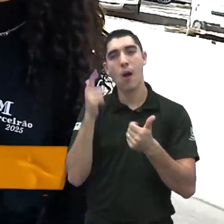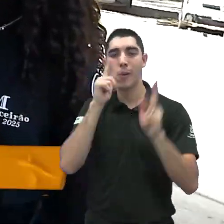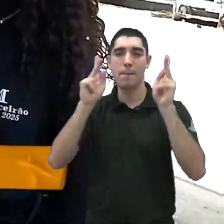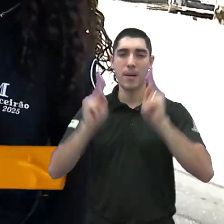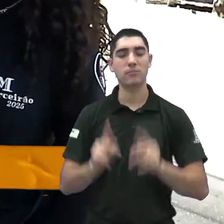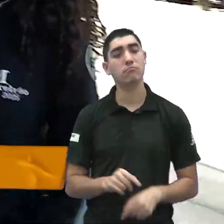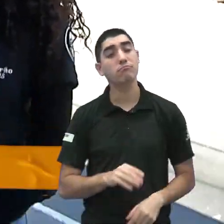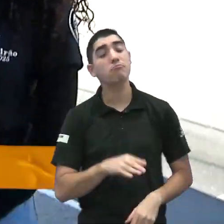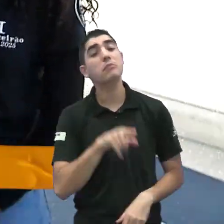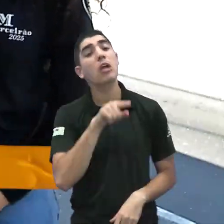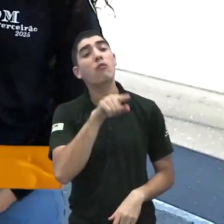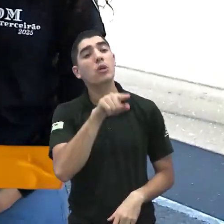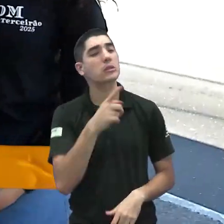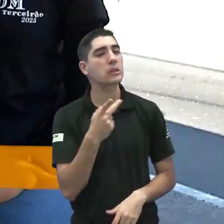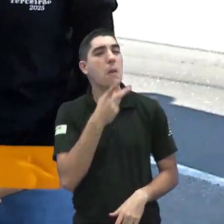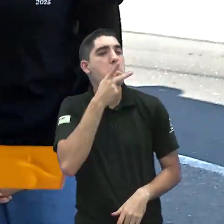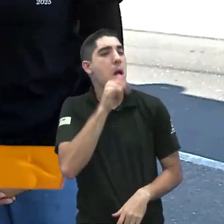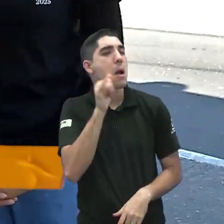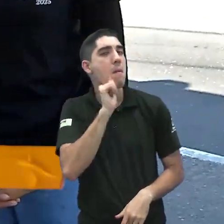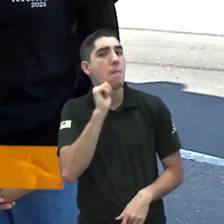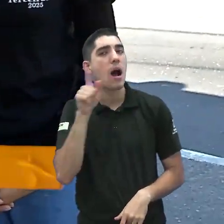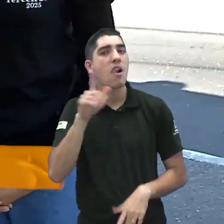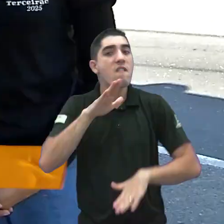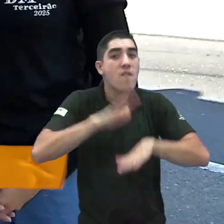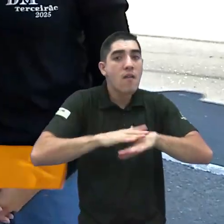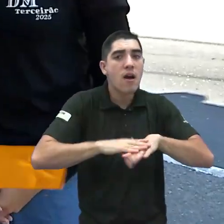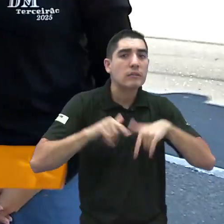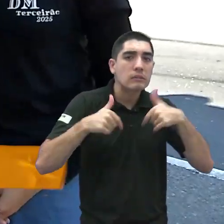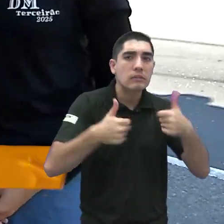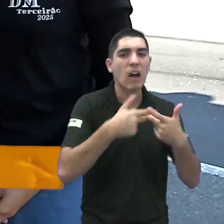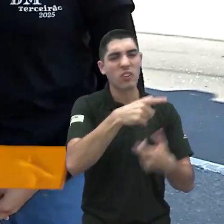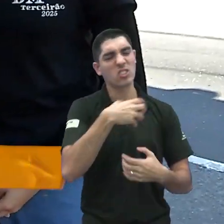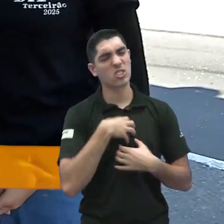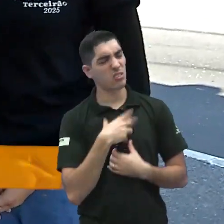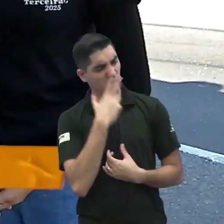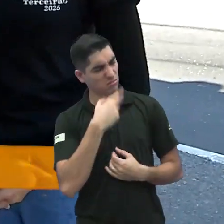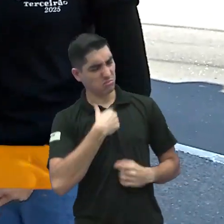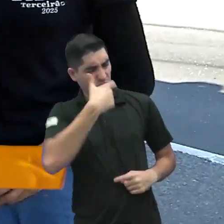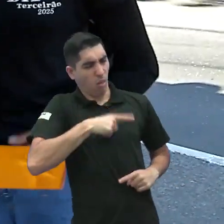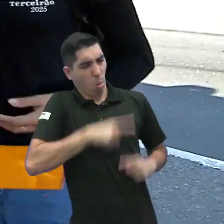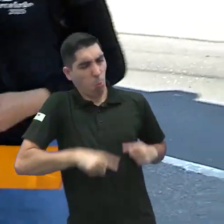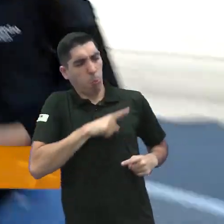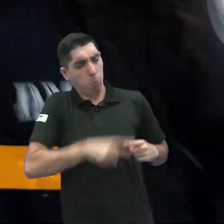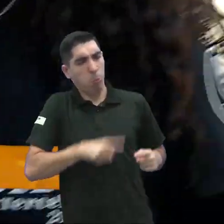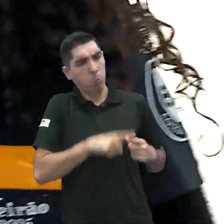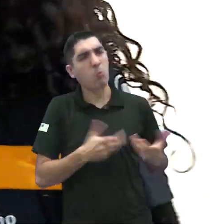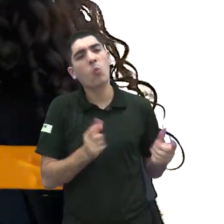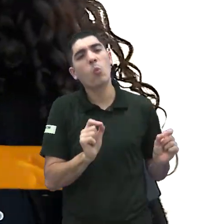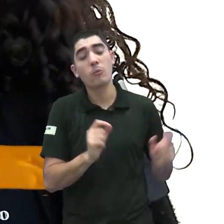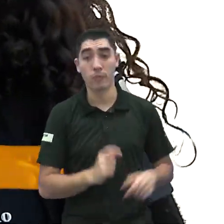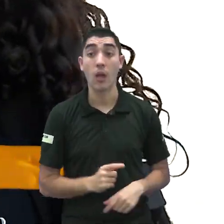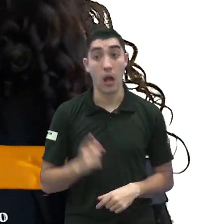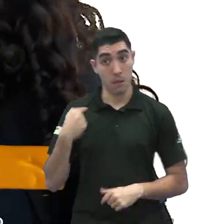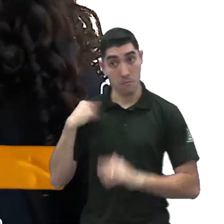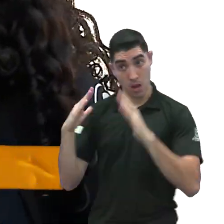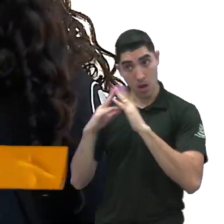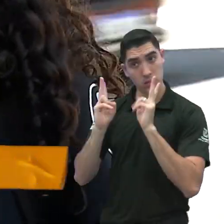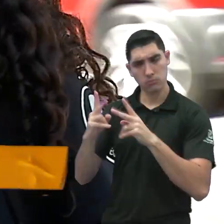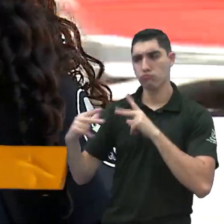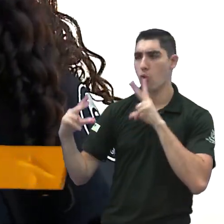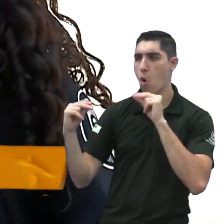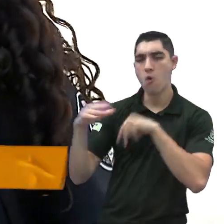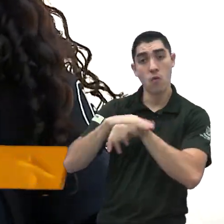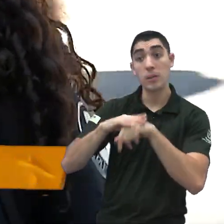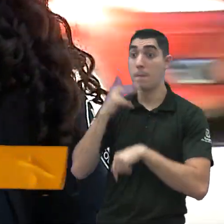né? E pra você, o que os seus pais mais fazem assim, que você se sente falta de liberdade? Como é que é isso? Assim, lá em casa a gente conversa muito, minha